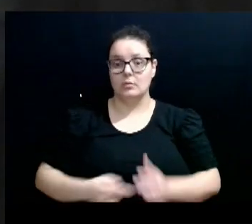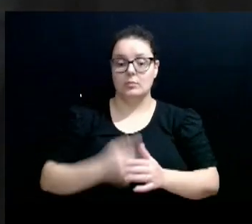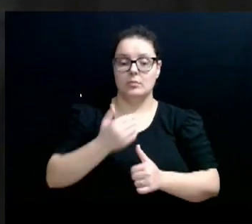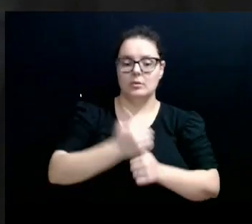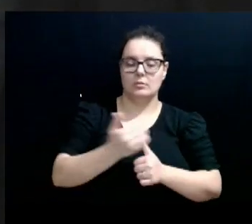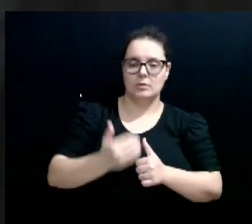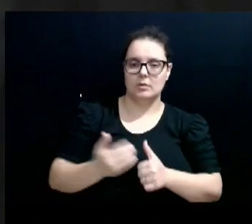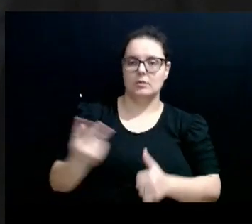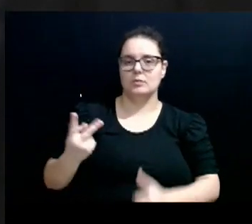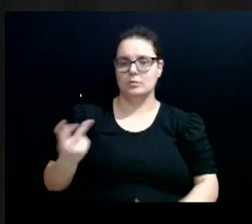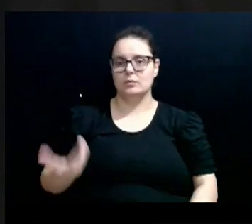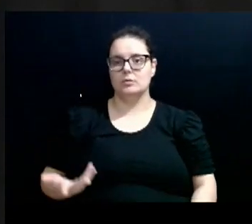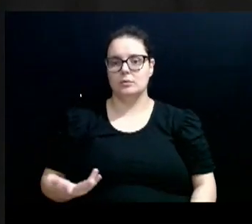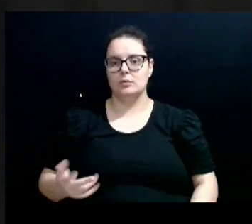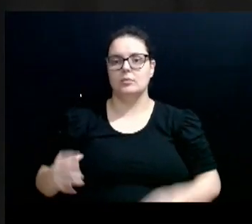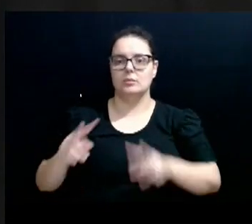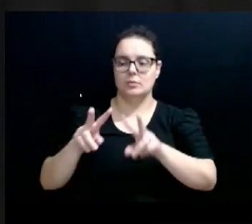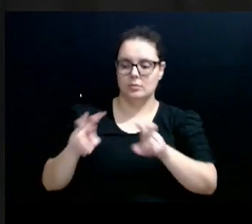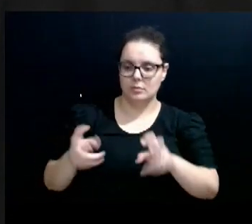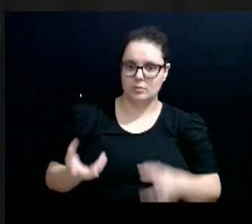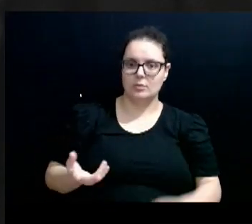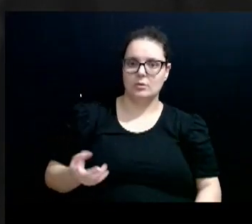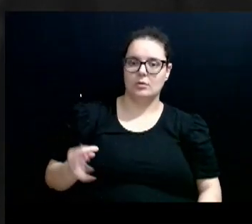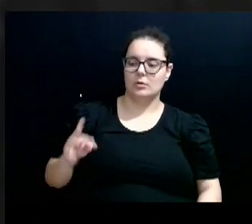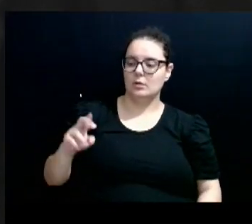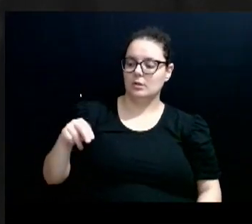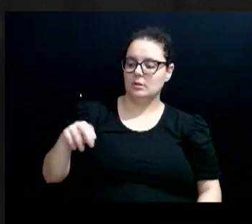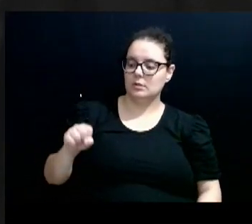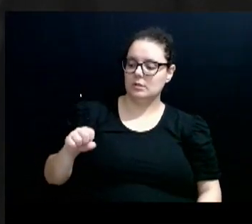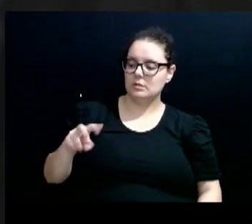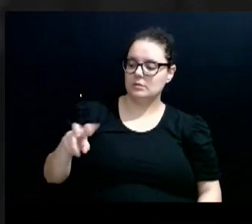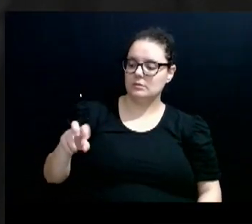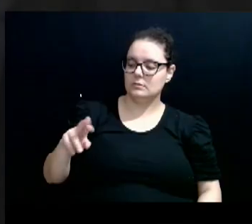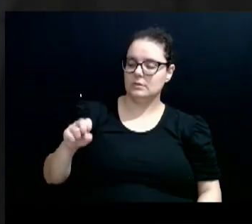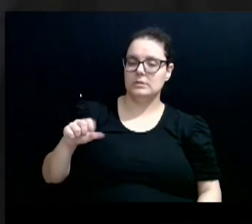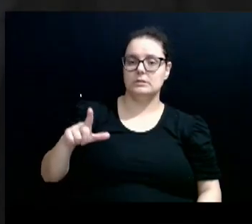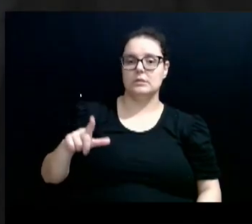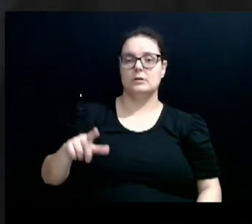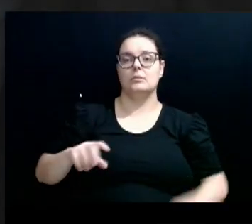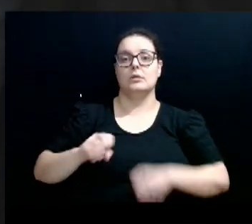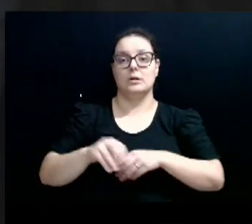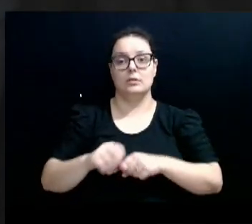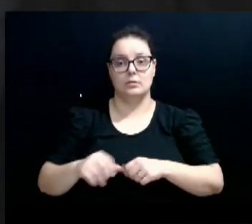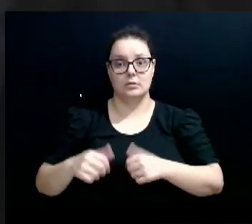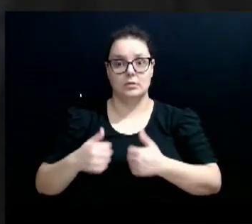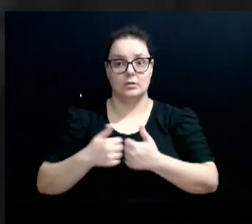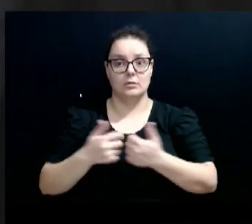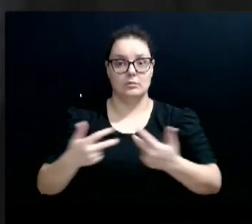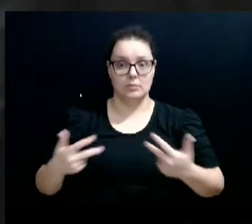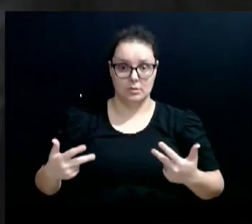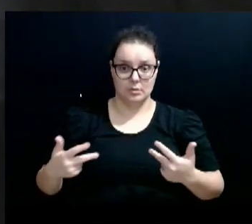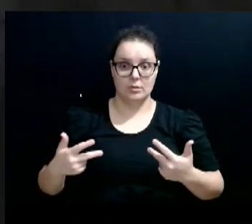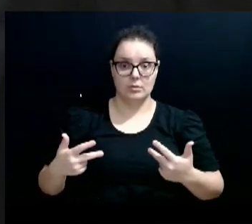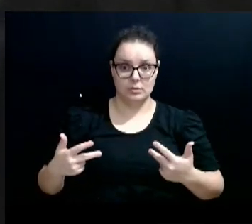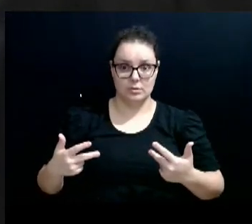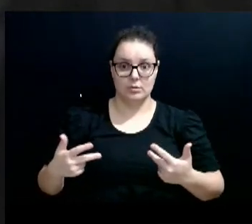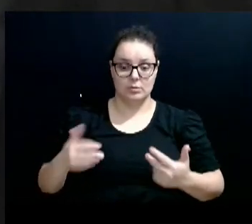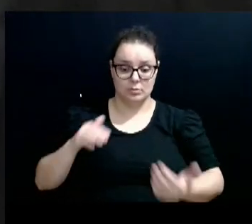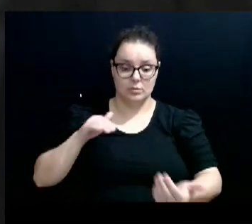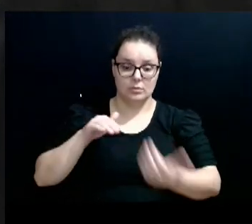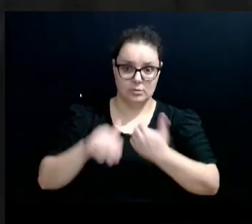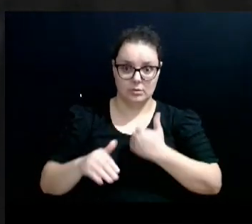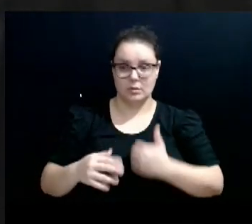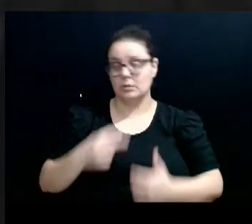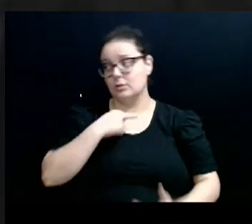tema transversal a educação do trânsito, porque também não pode, você já tem uma grade, você já tem a lei,